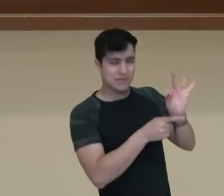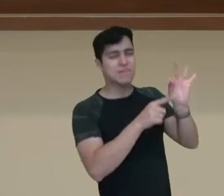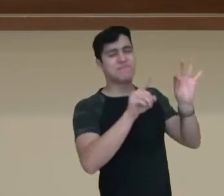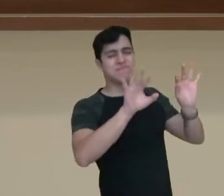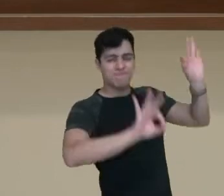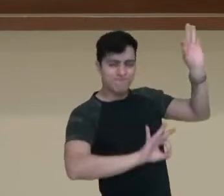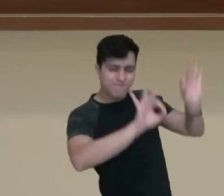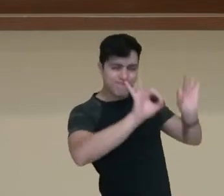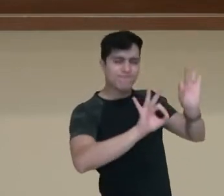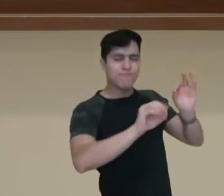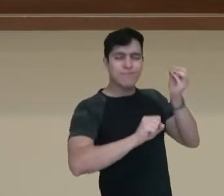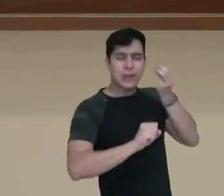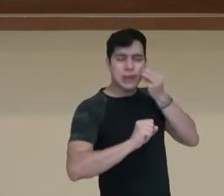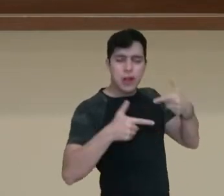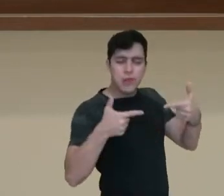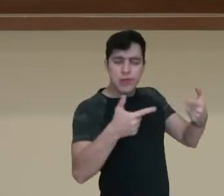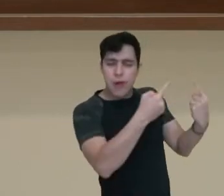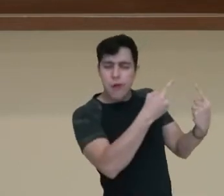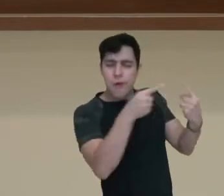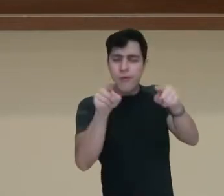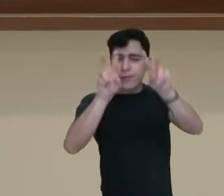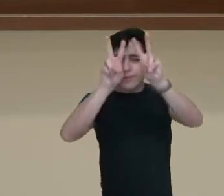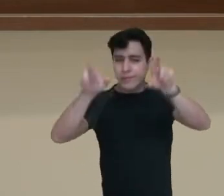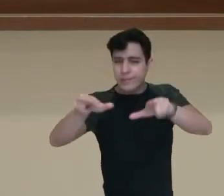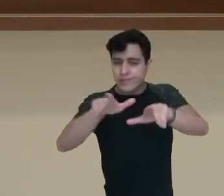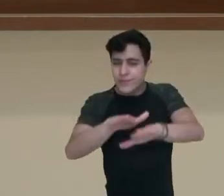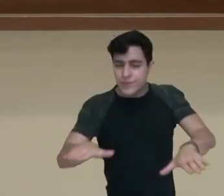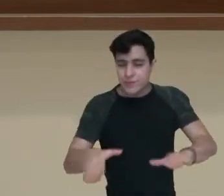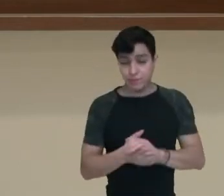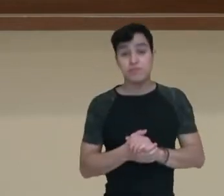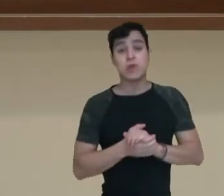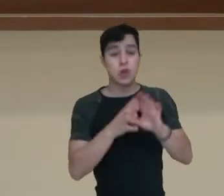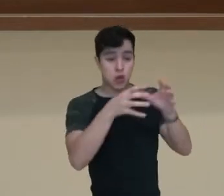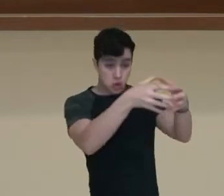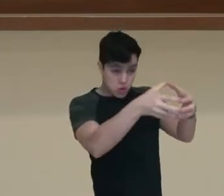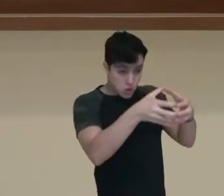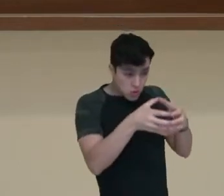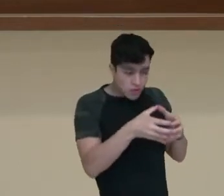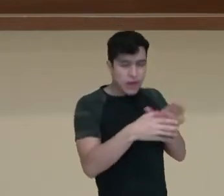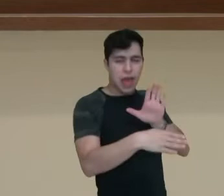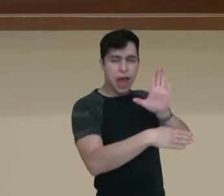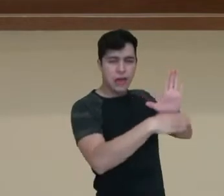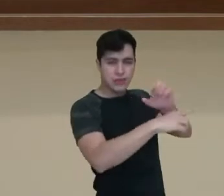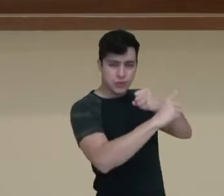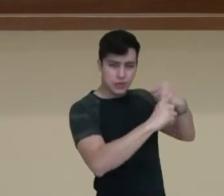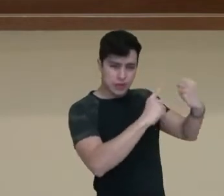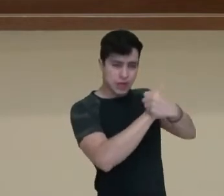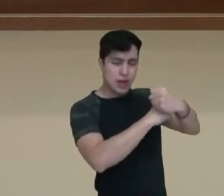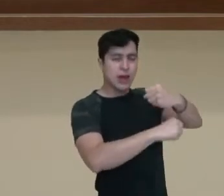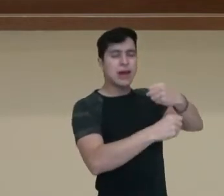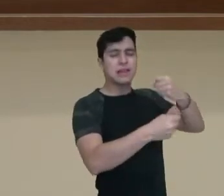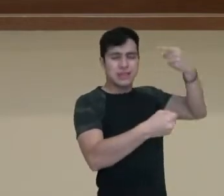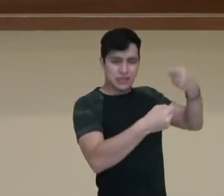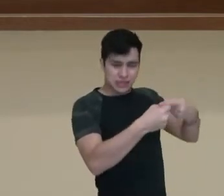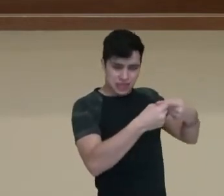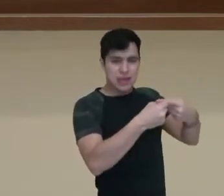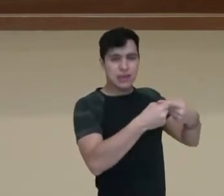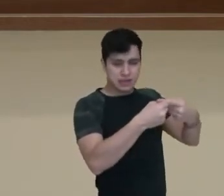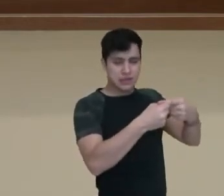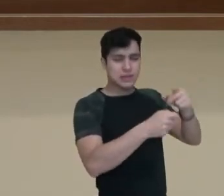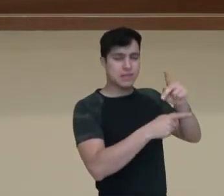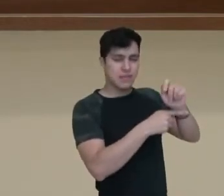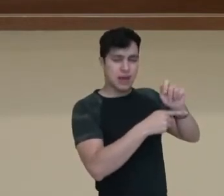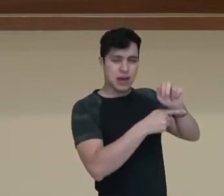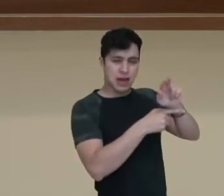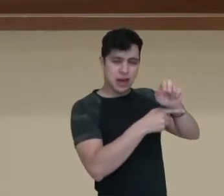para o combate ao trabalho infantil, o grupo de assistência social desta cidade de Paraíso do Tocantins executou também ali